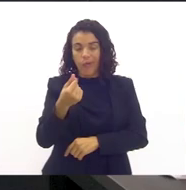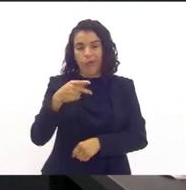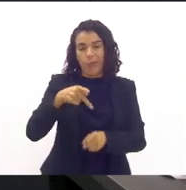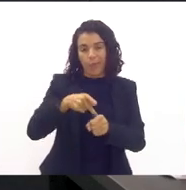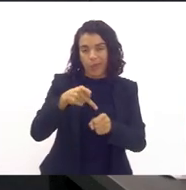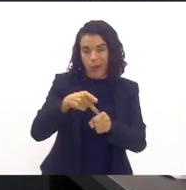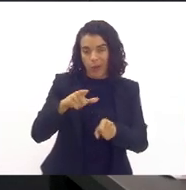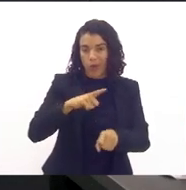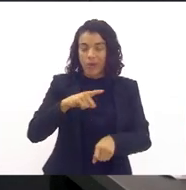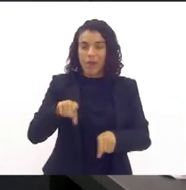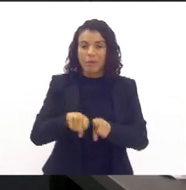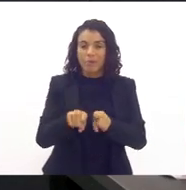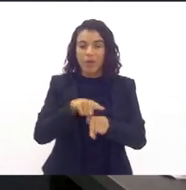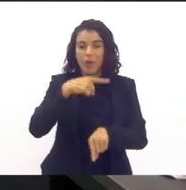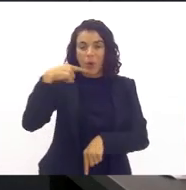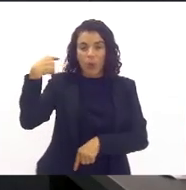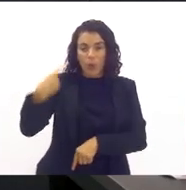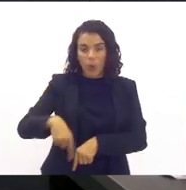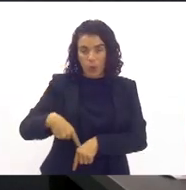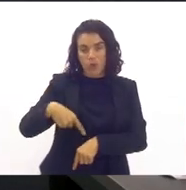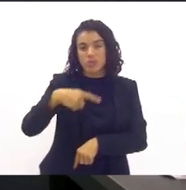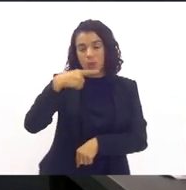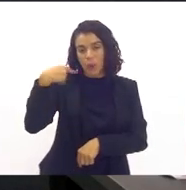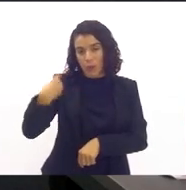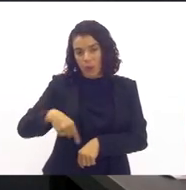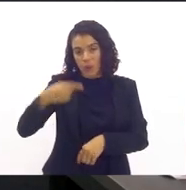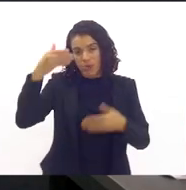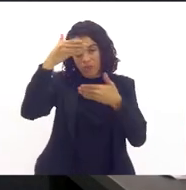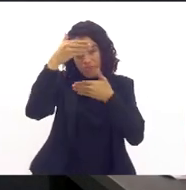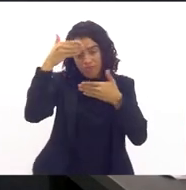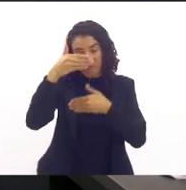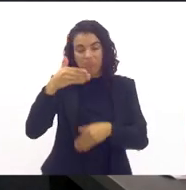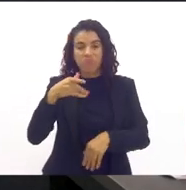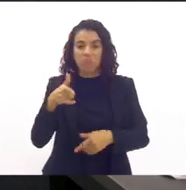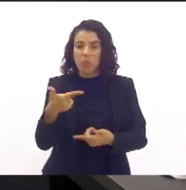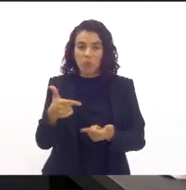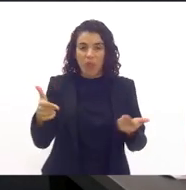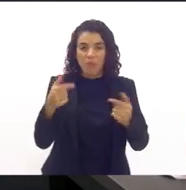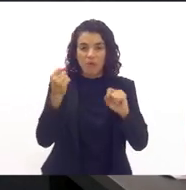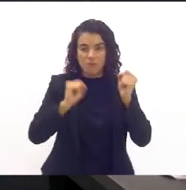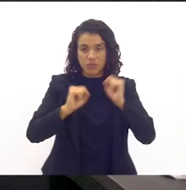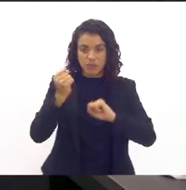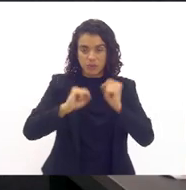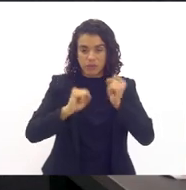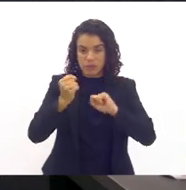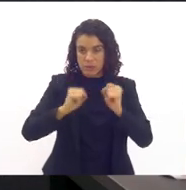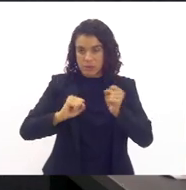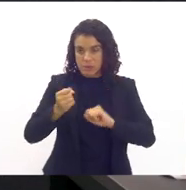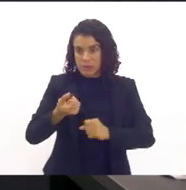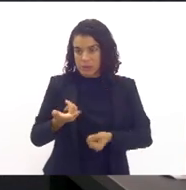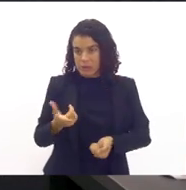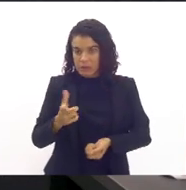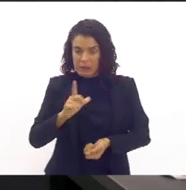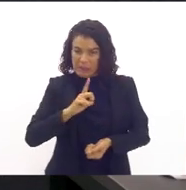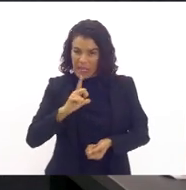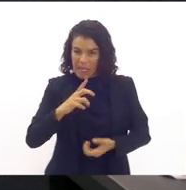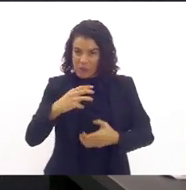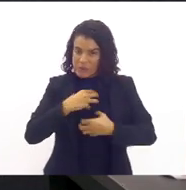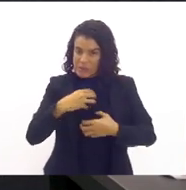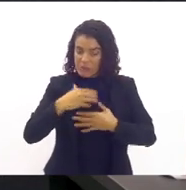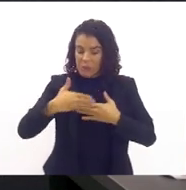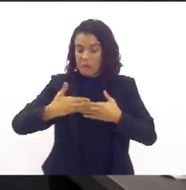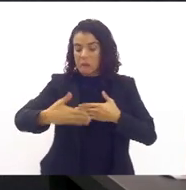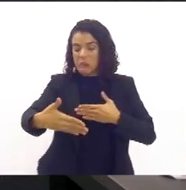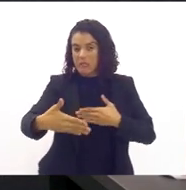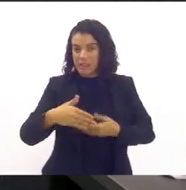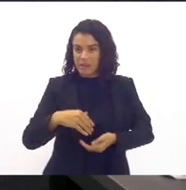produzir, e Rússia e Arábia Saudita cortando, enfim, você tem algum, nem que seja um sentimento do que vai acontecer no